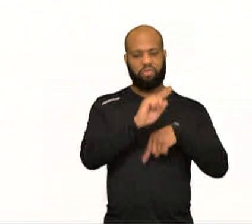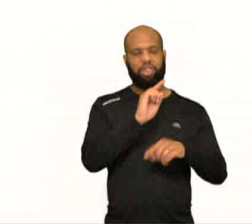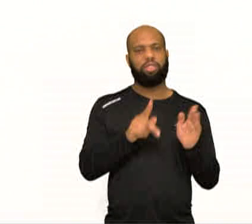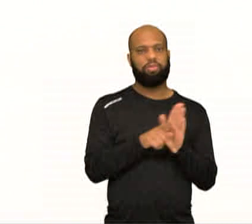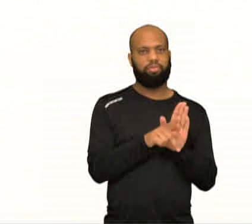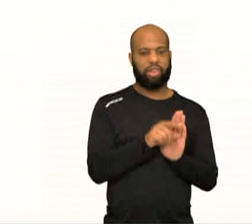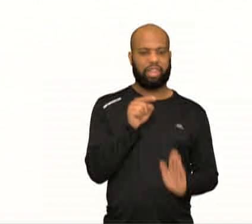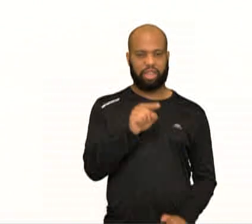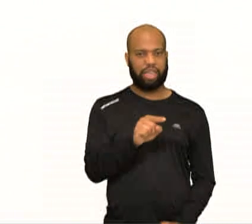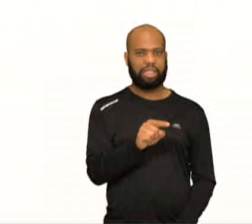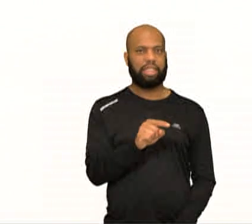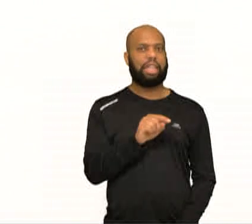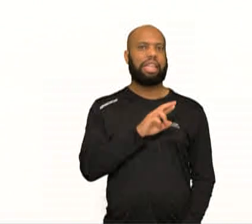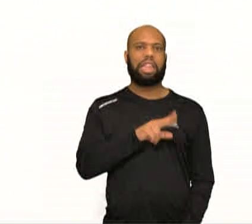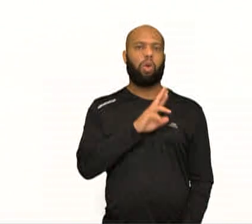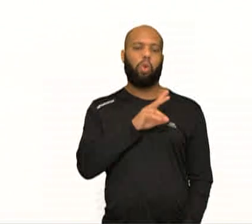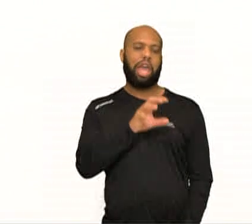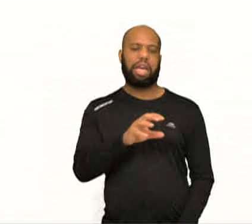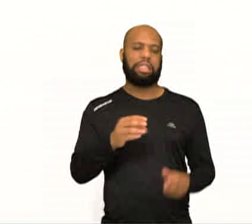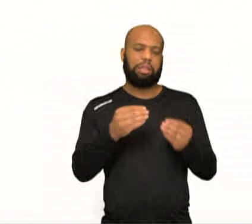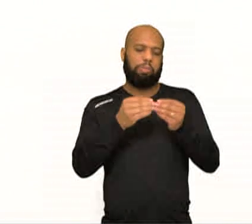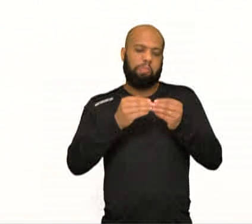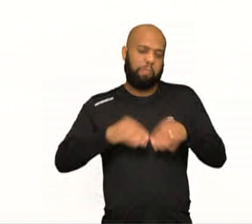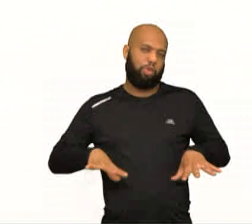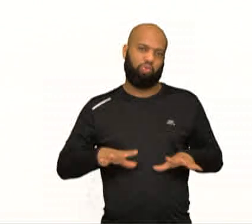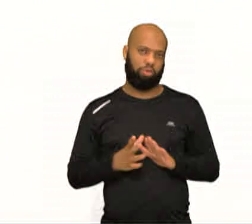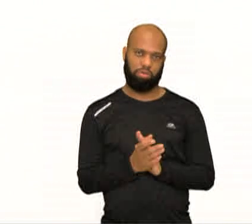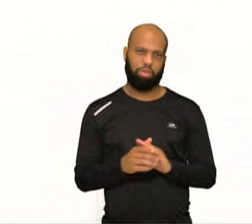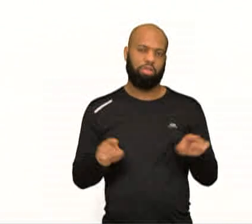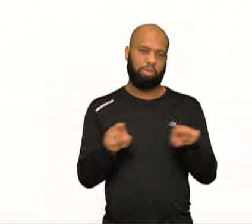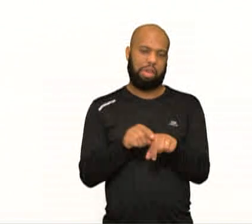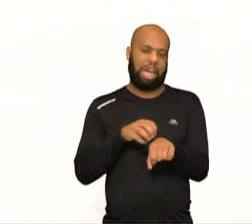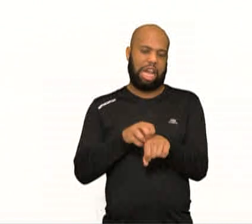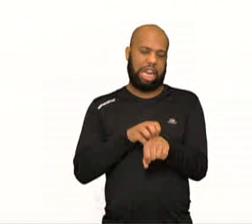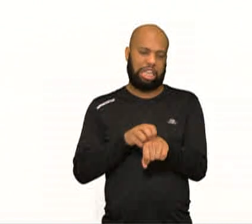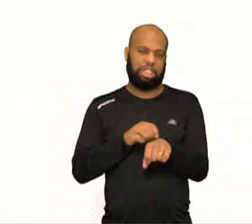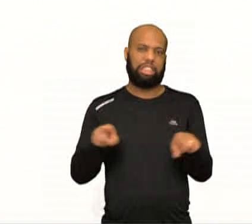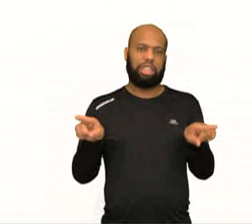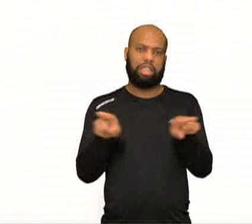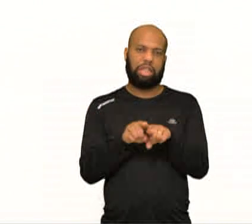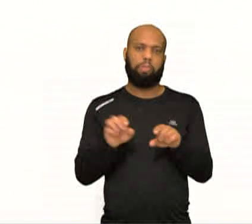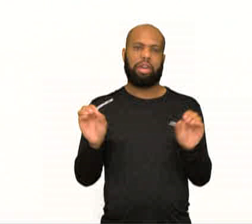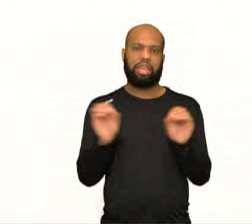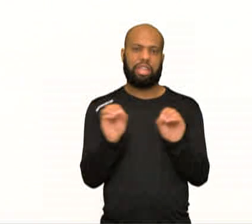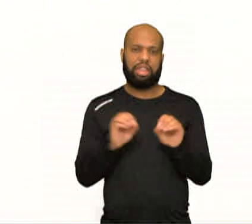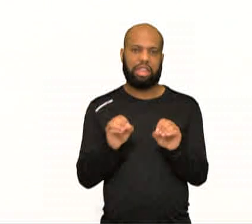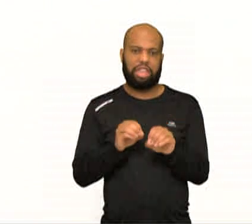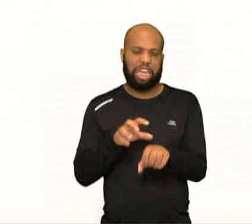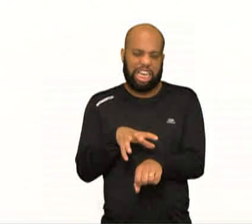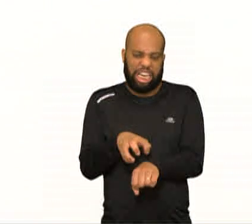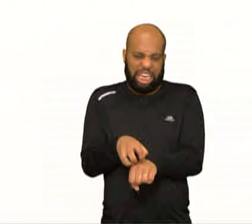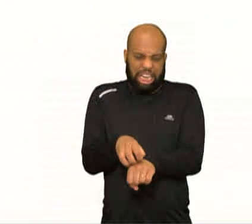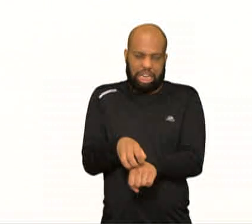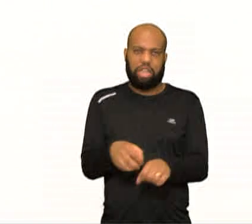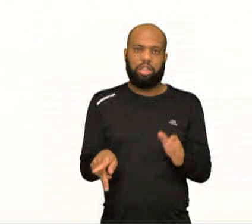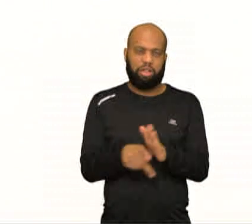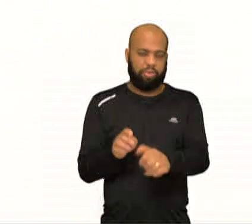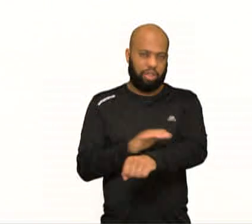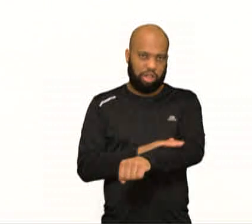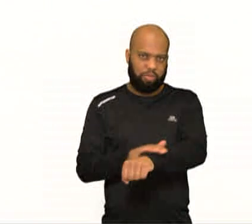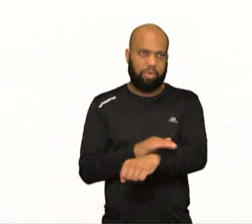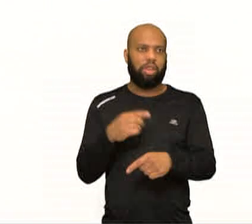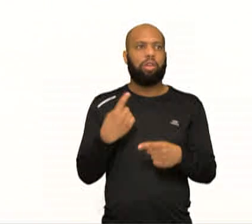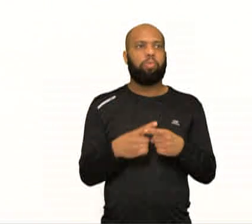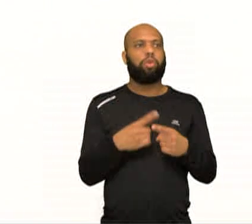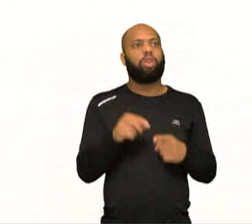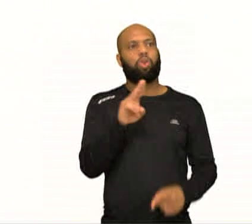acetona, não é tão agressivo e não causa alergias nem o ressecamento da pele, uma vez que é feito principalmente